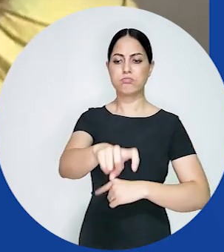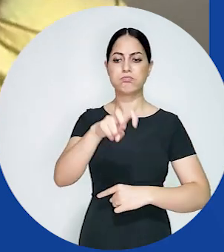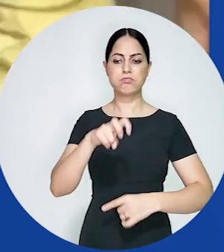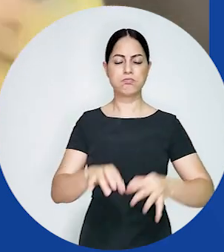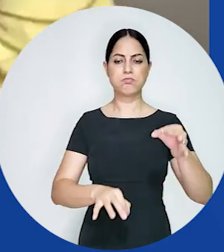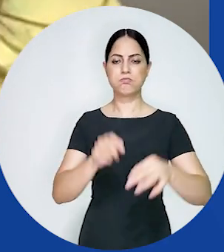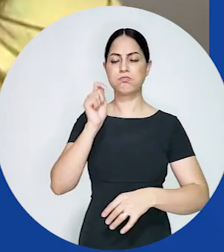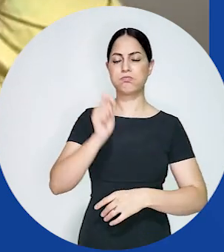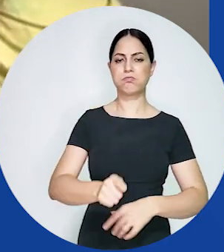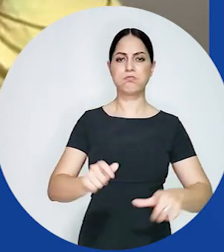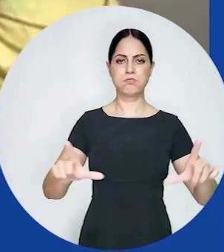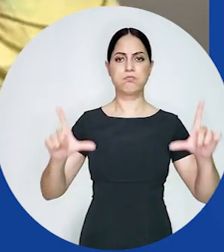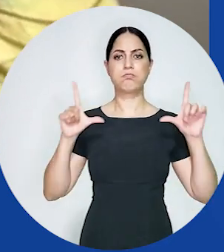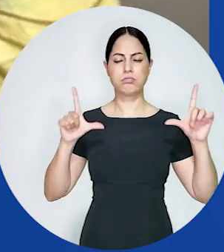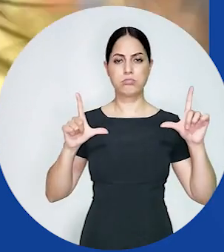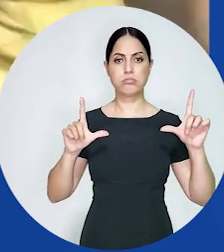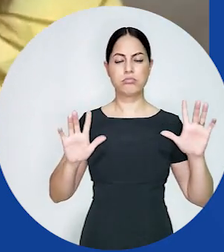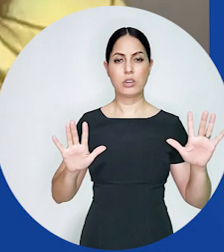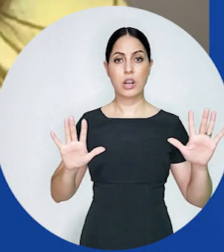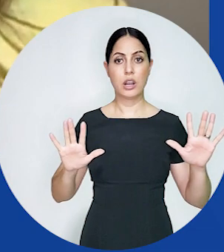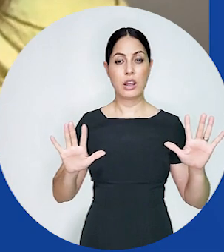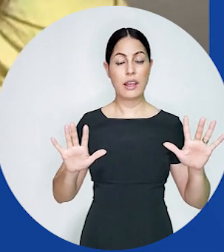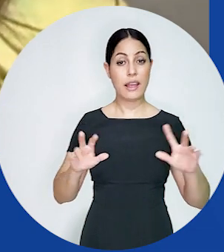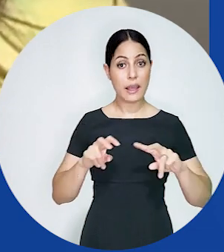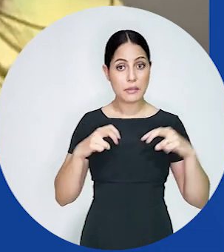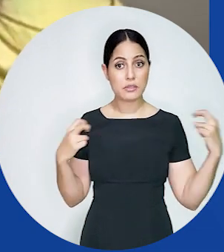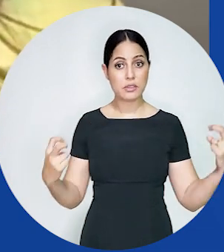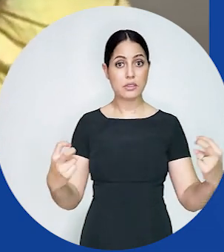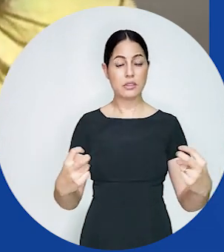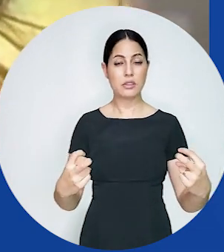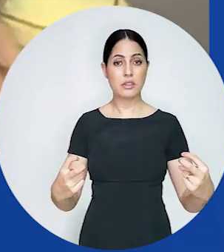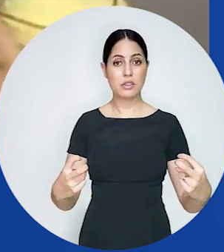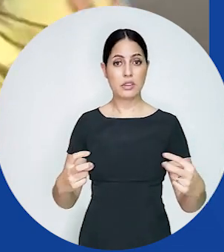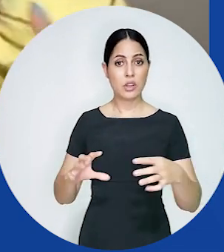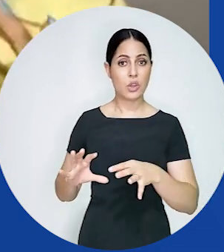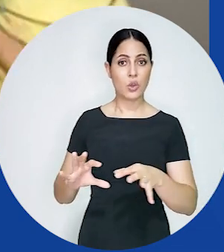entre figuras que sentam nas cadeiras e que de forma conjunta